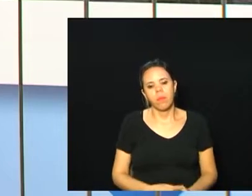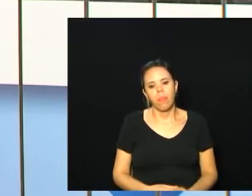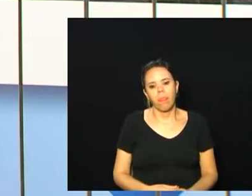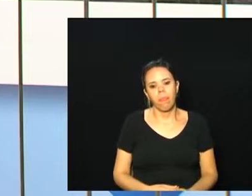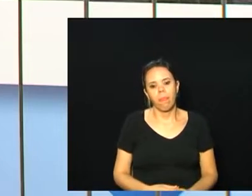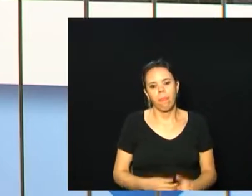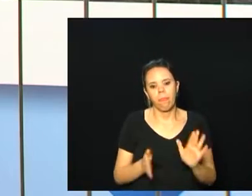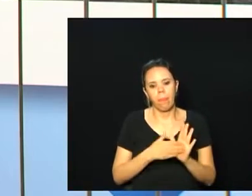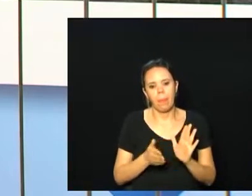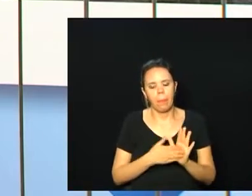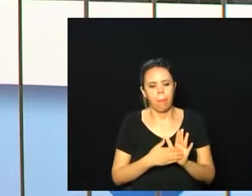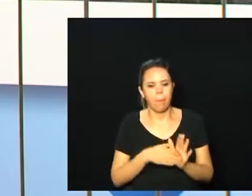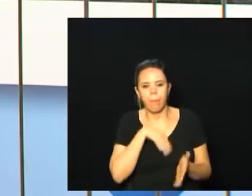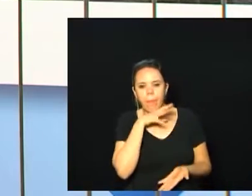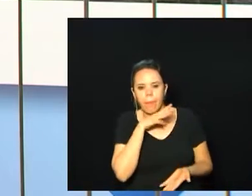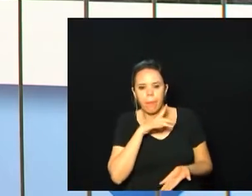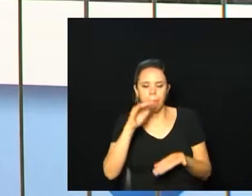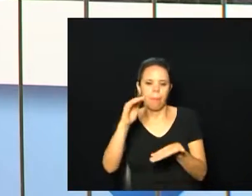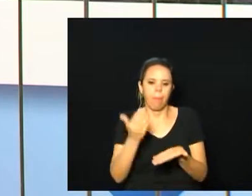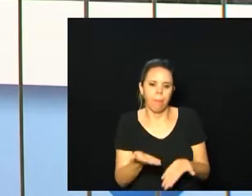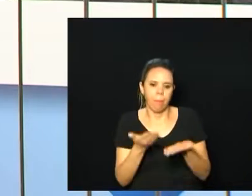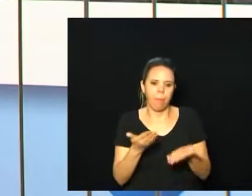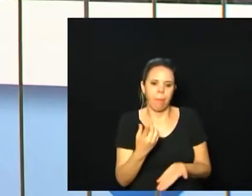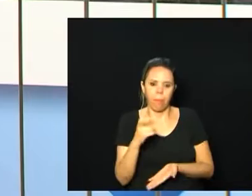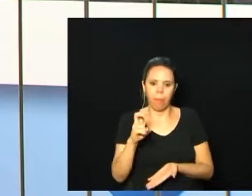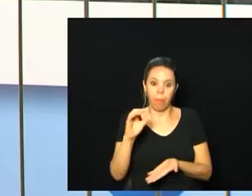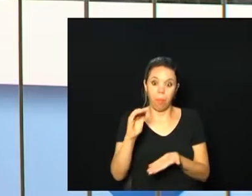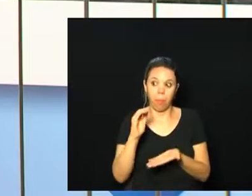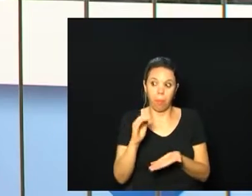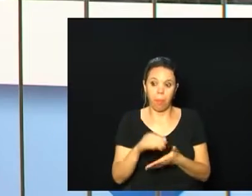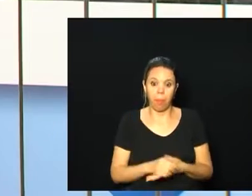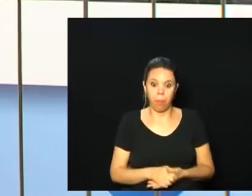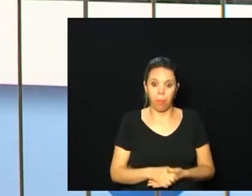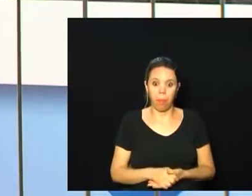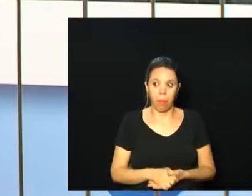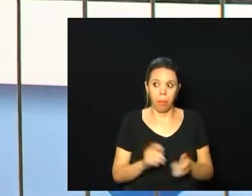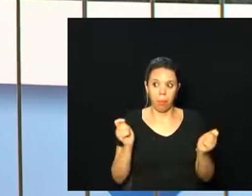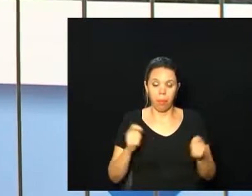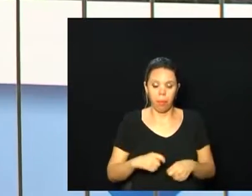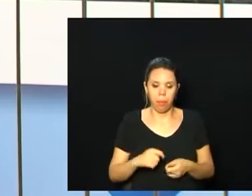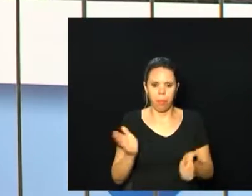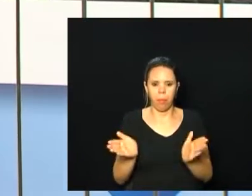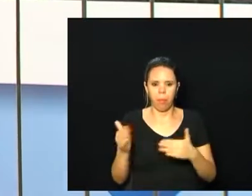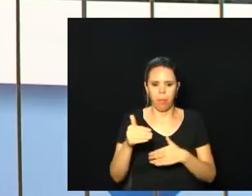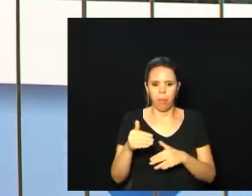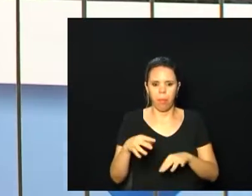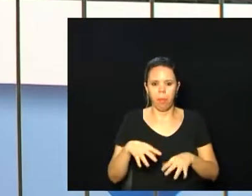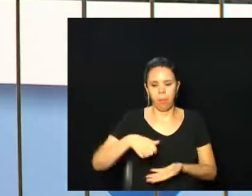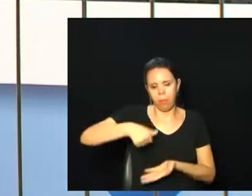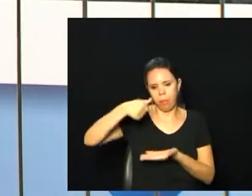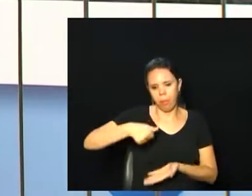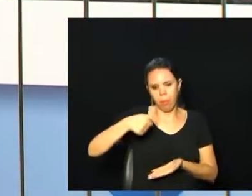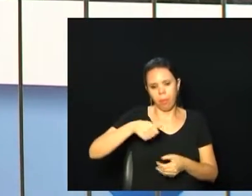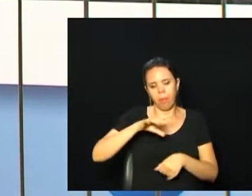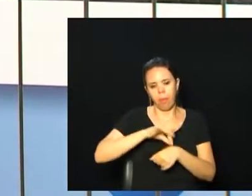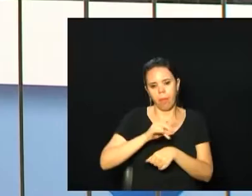Pela proposta, o animal deve pesar até 15 quilos e estar acondicionado em caixa ou bolsa seguros,